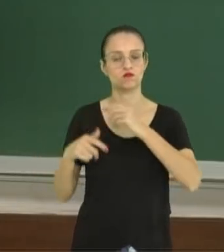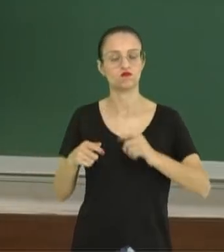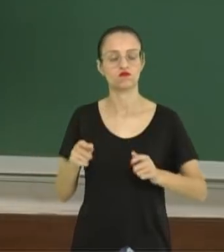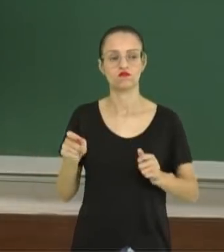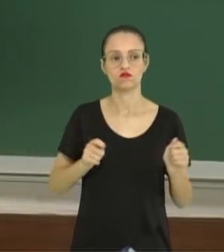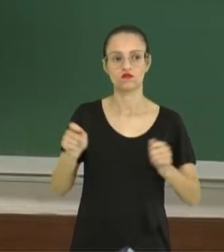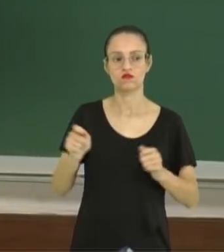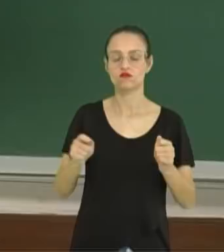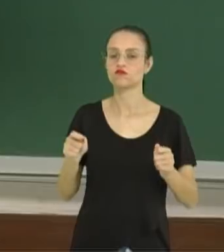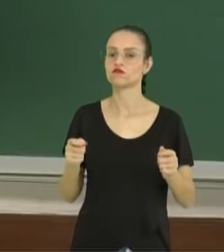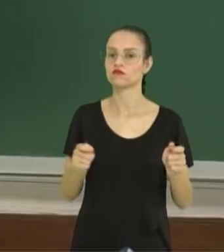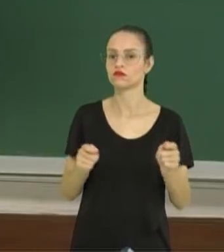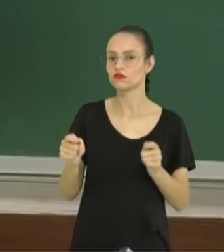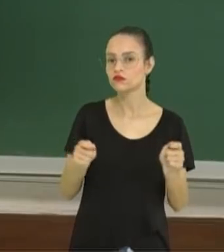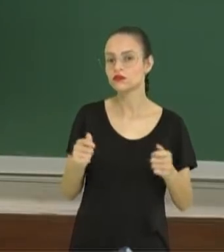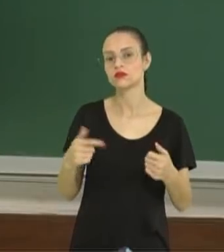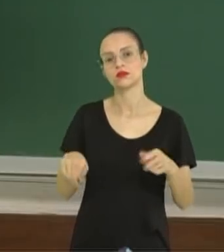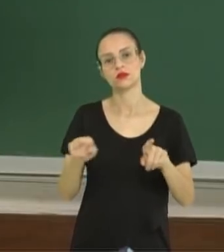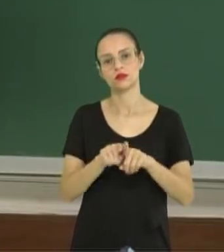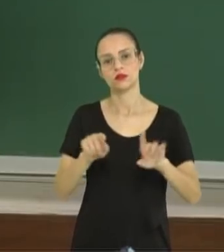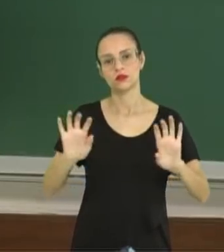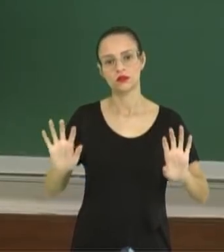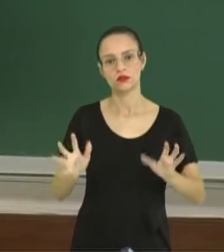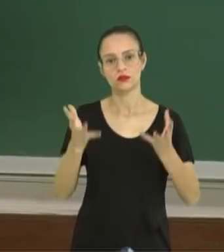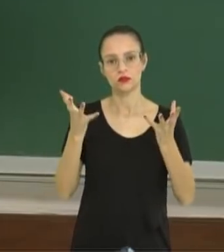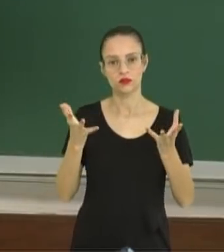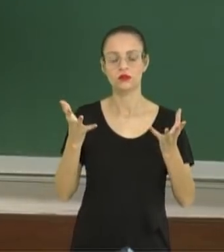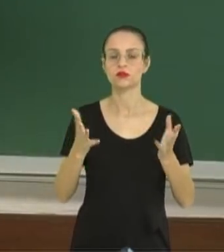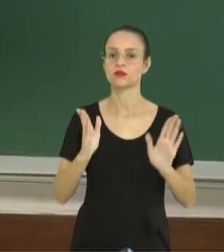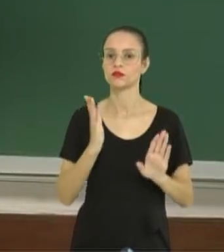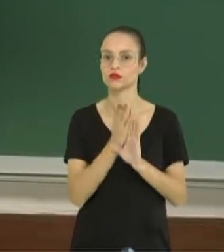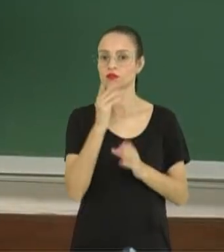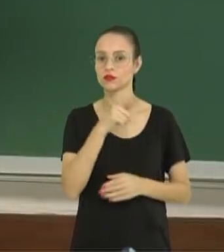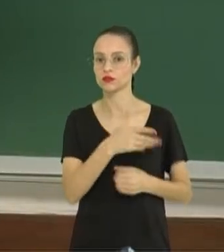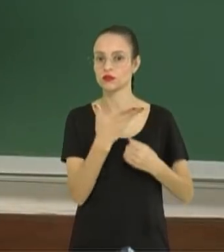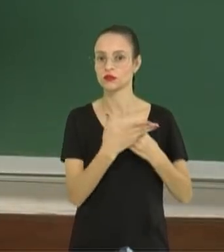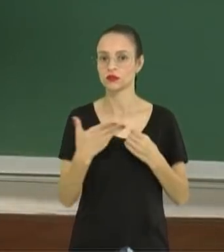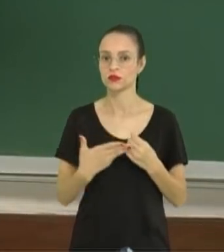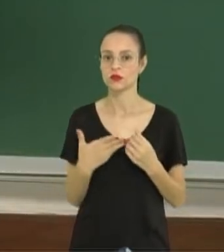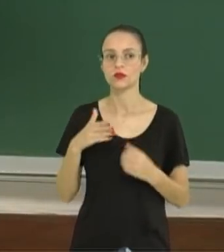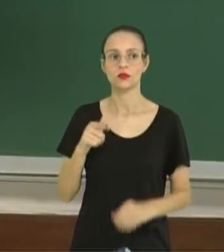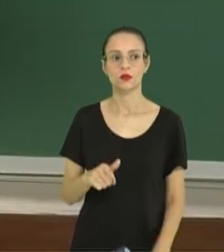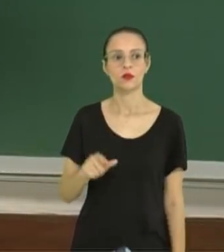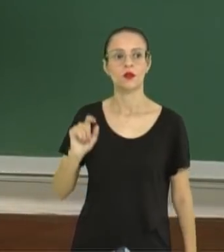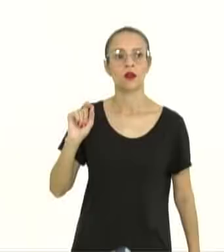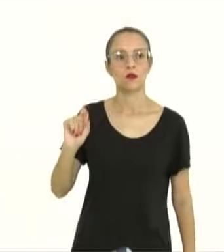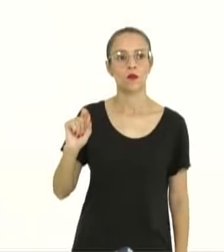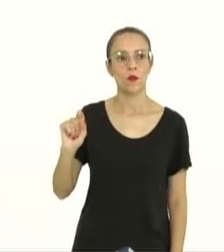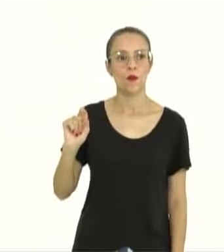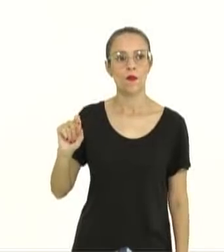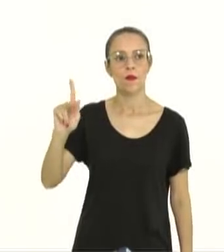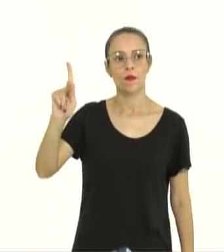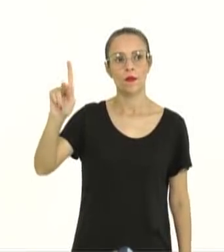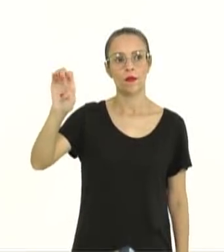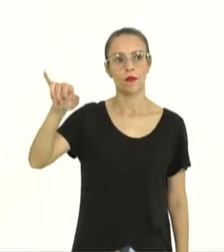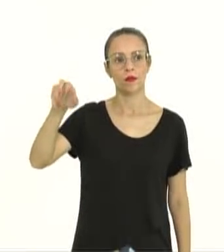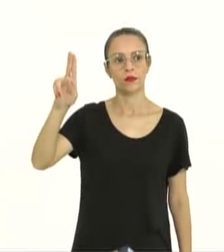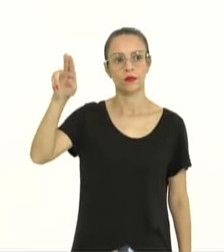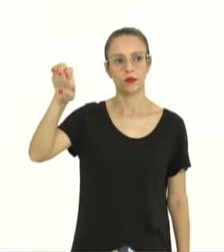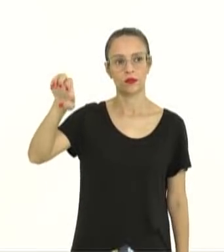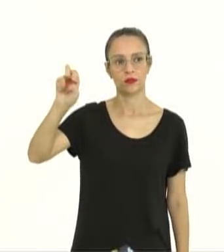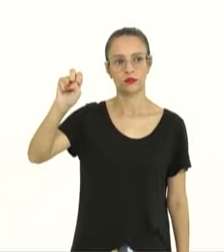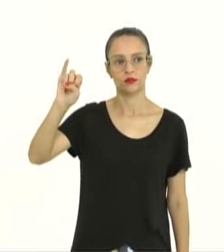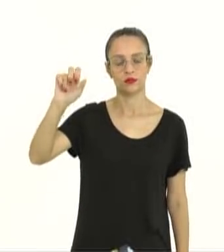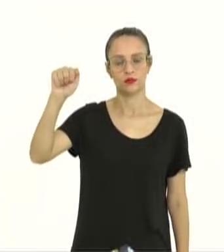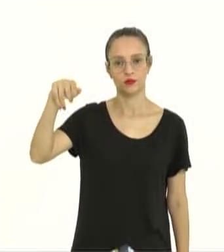de desregulação de mercado promovida ou provocada pelo Estado. O keynesianismo, né, do John Maynard Keynes,